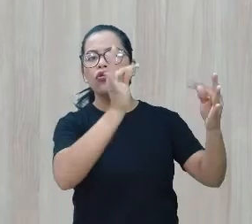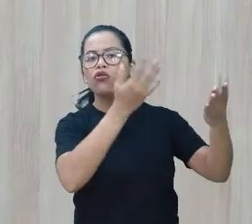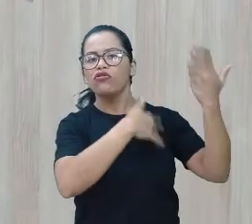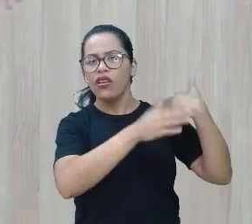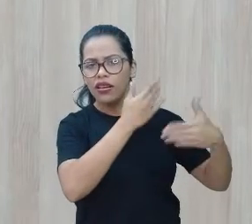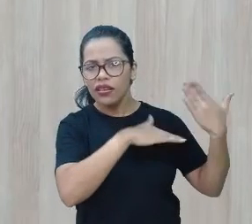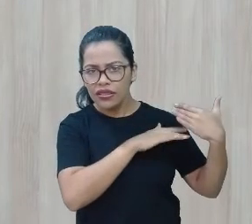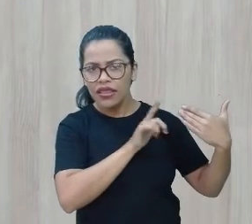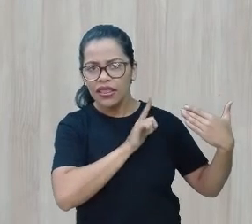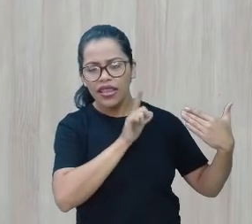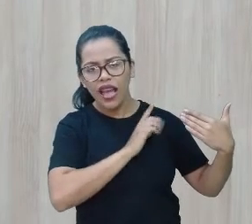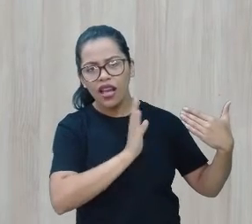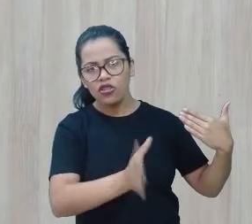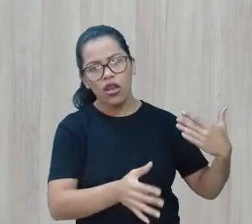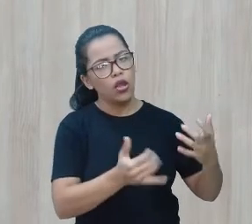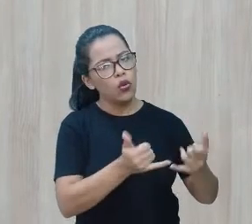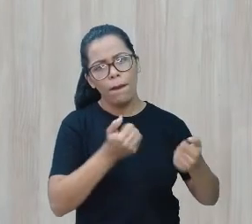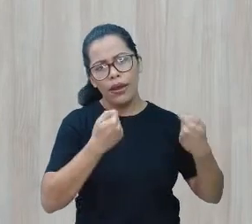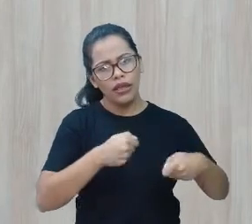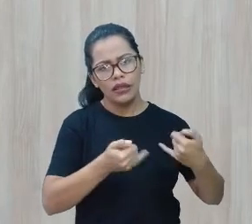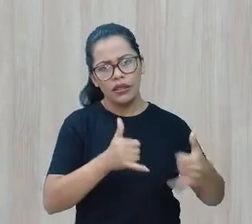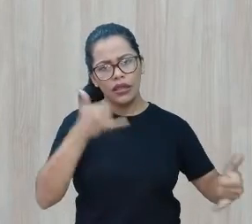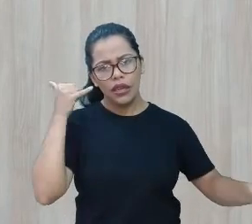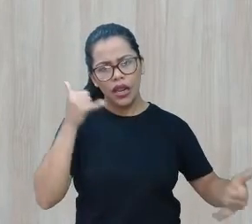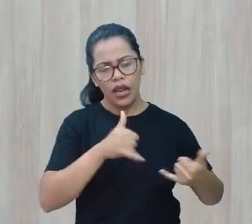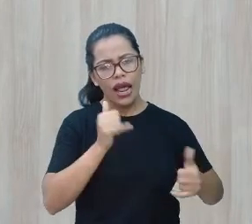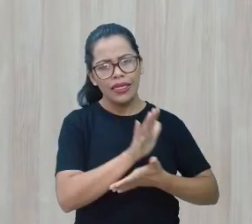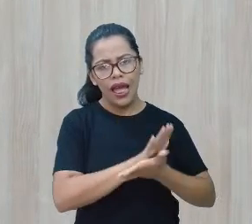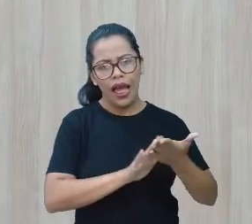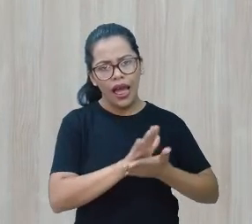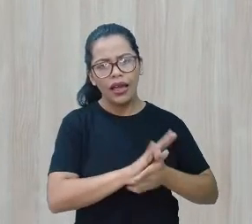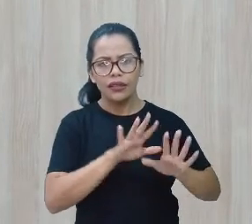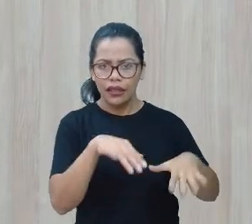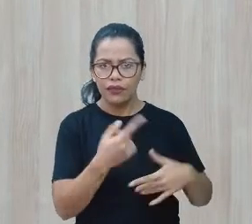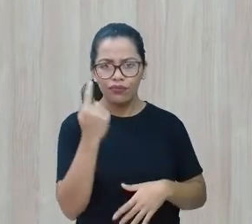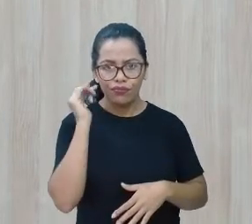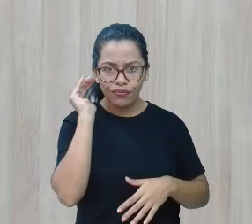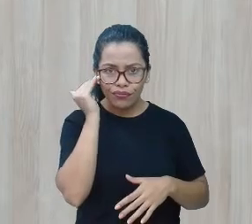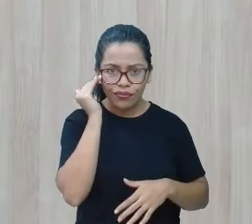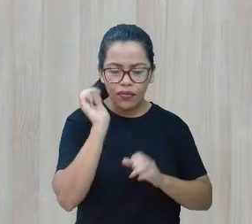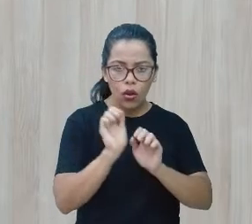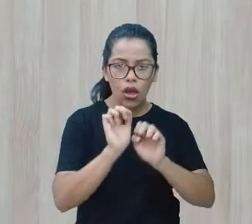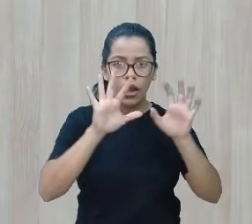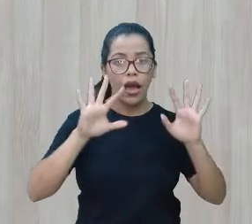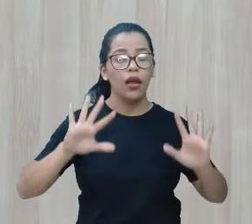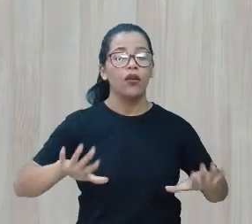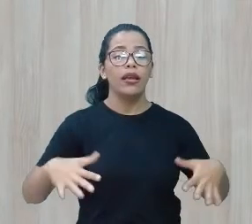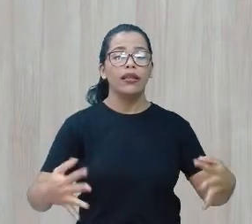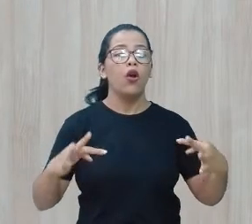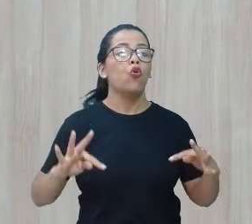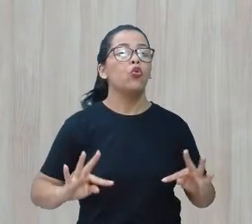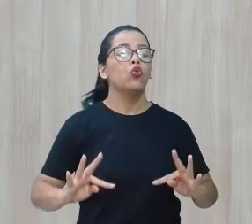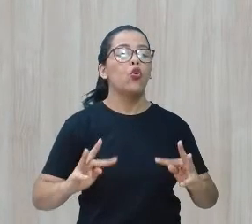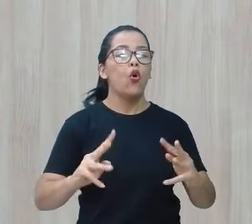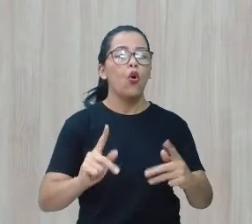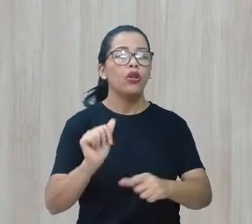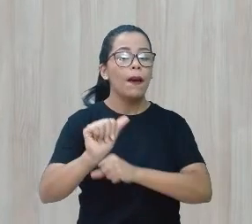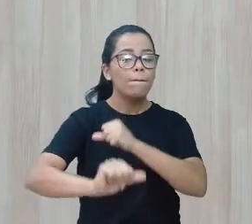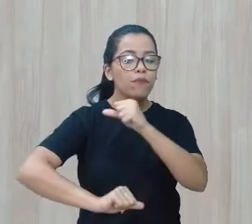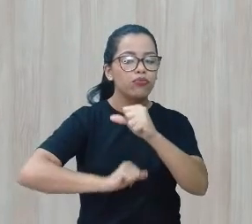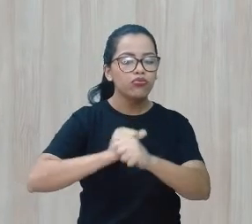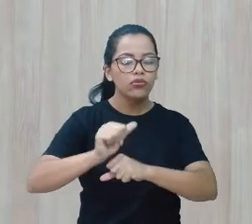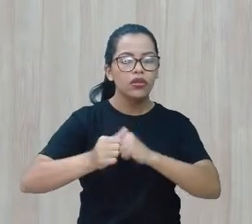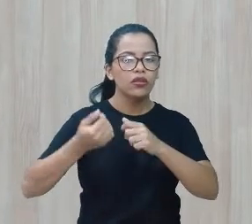não precise de energia, de pilha, de eletrônico para funcionar, entende? Então, toda mudança de costume gera